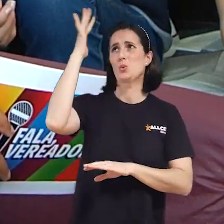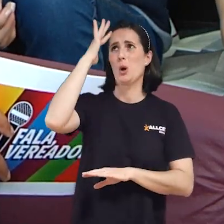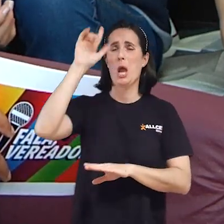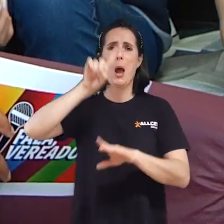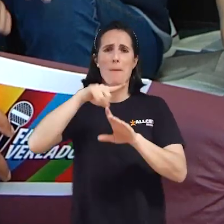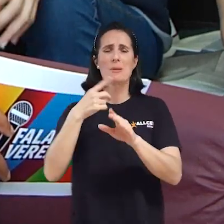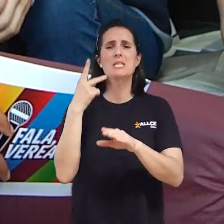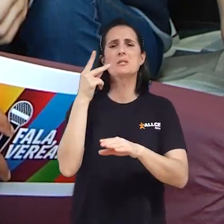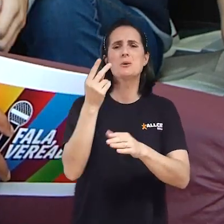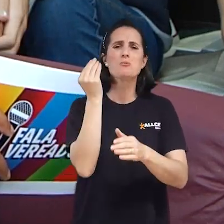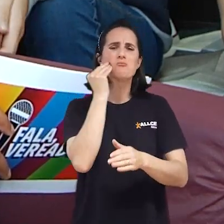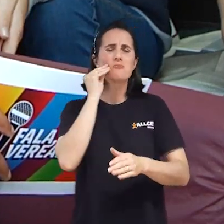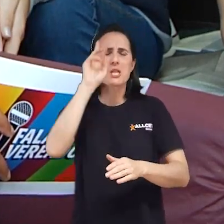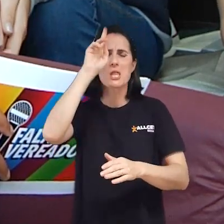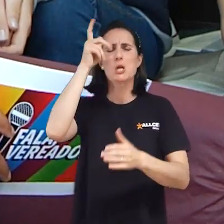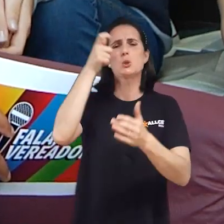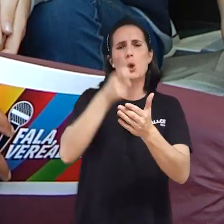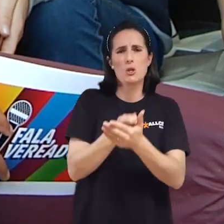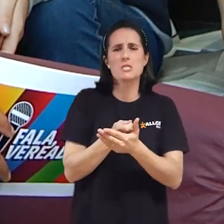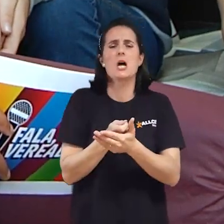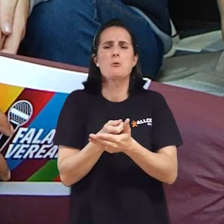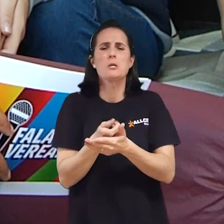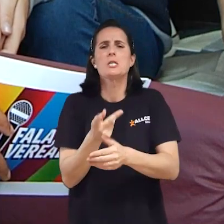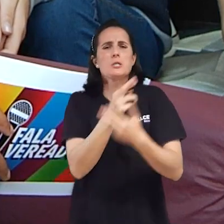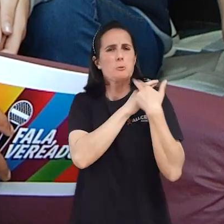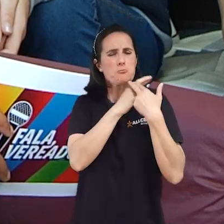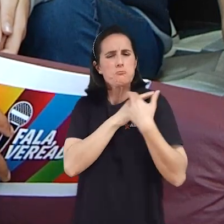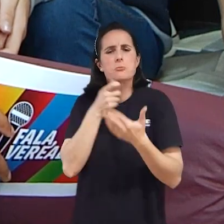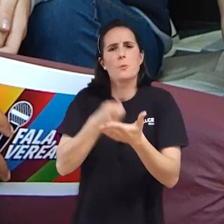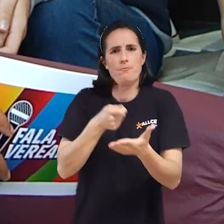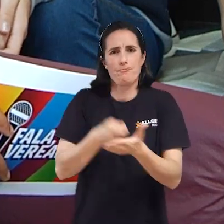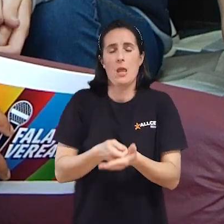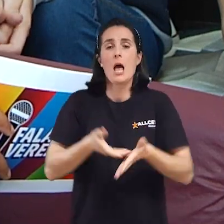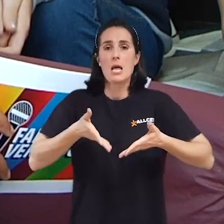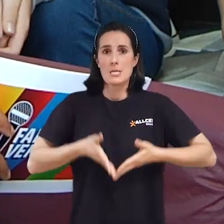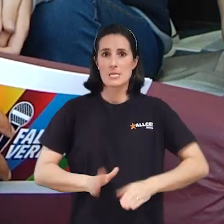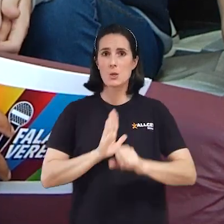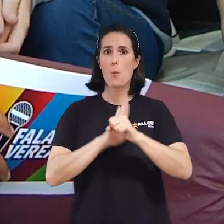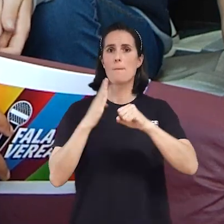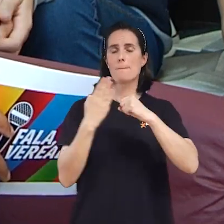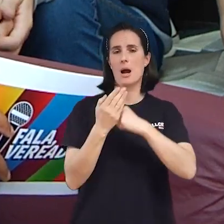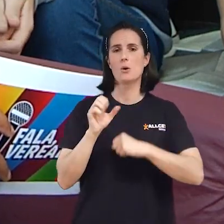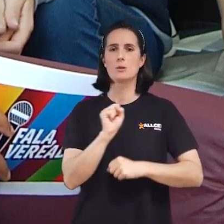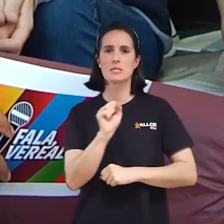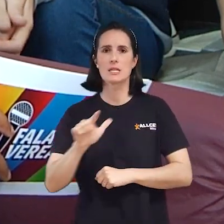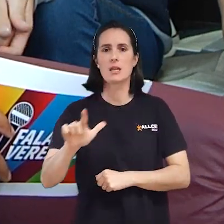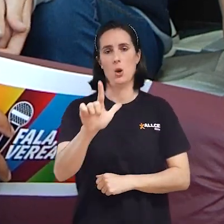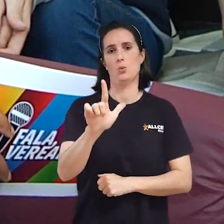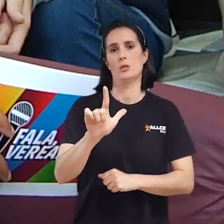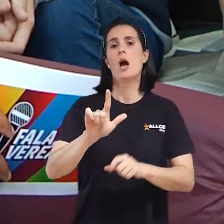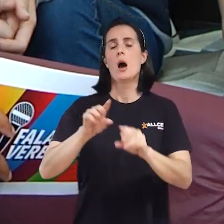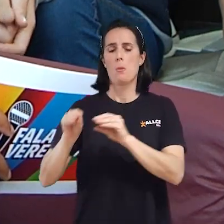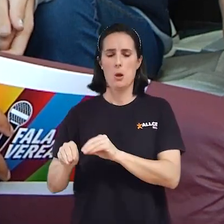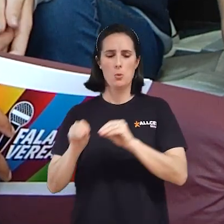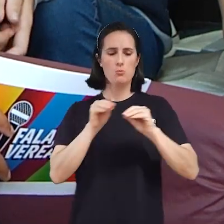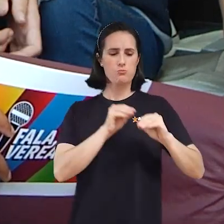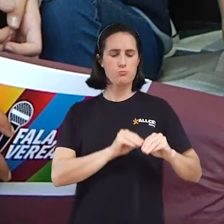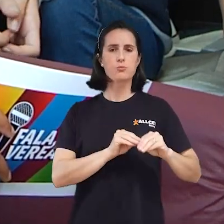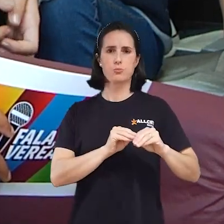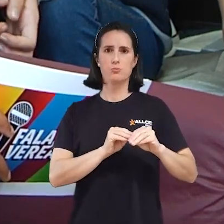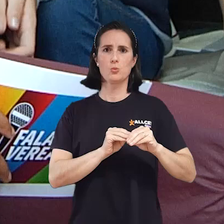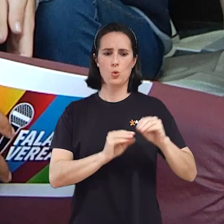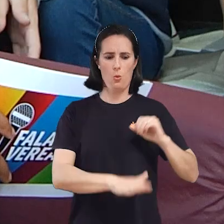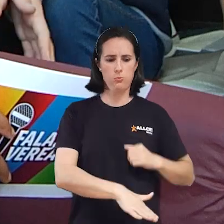que procura soluções e chama as responsabilidades para si. Ele nasceu no bairro Santa Luzia, porém